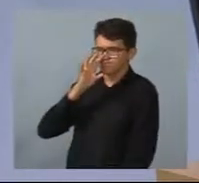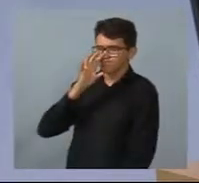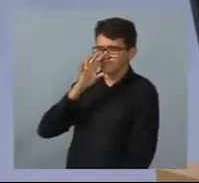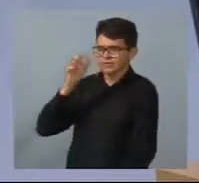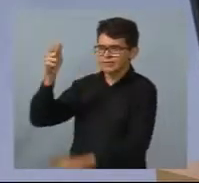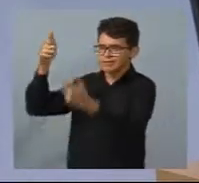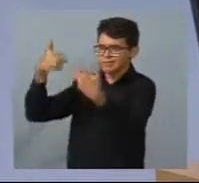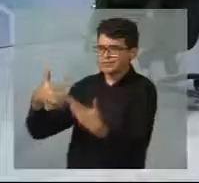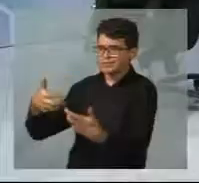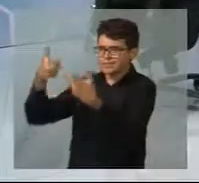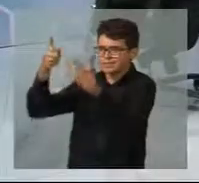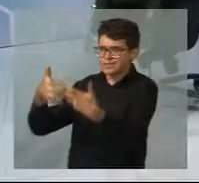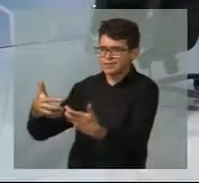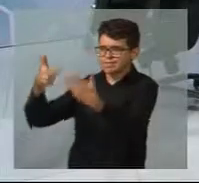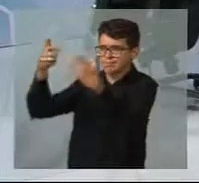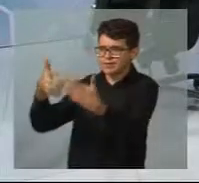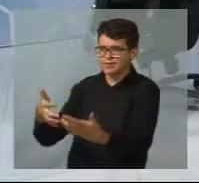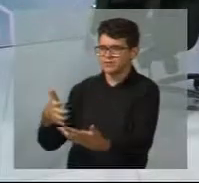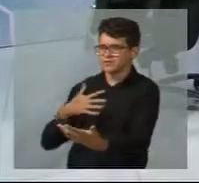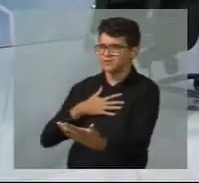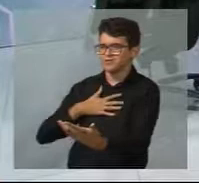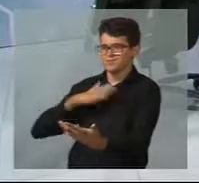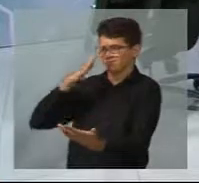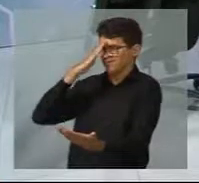direito, né? Tanto que eu sou canhoto.